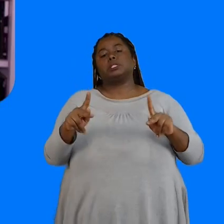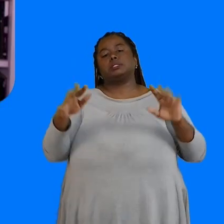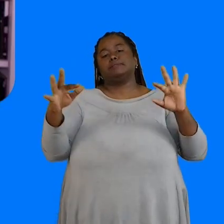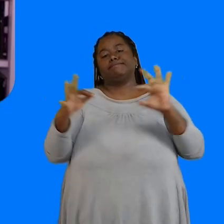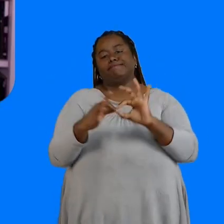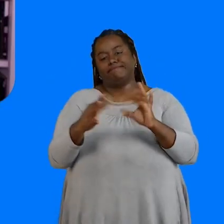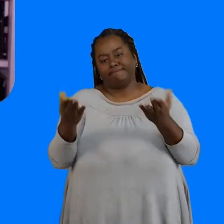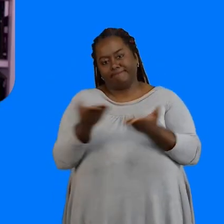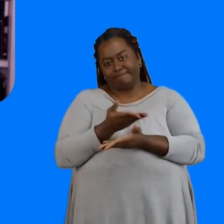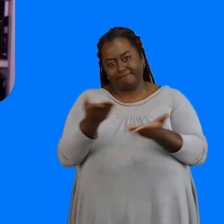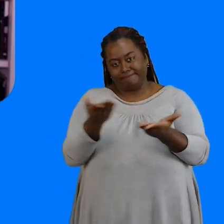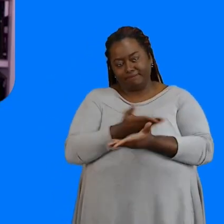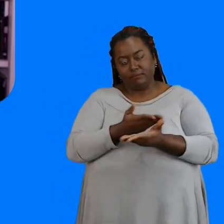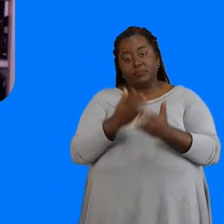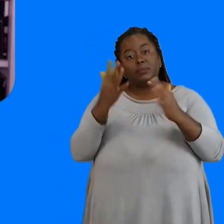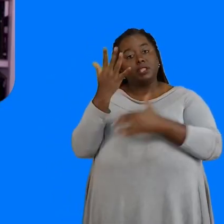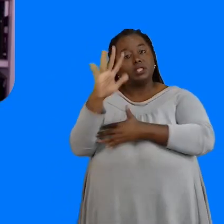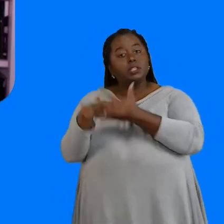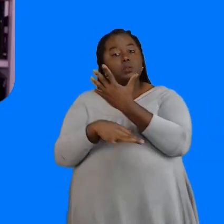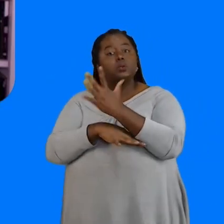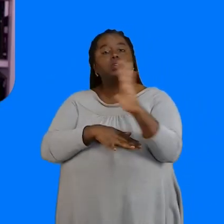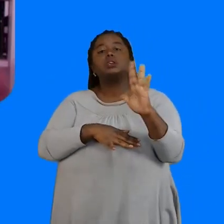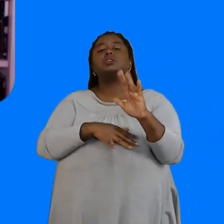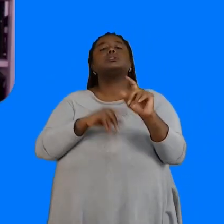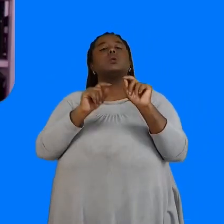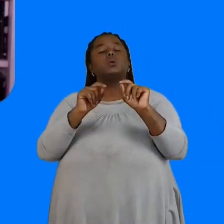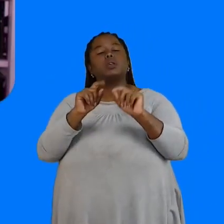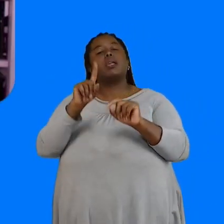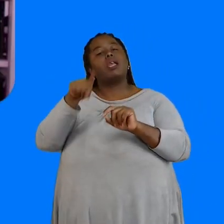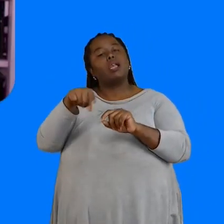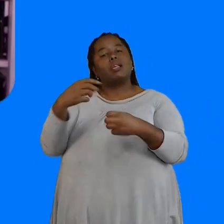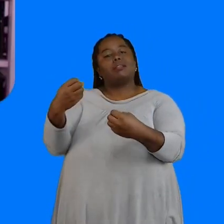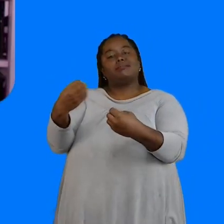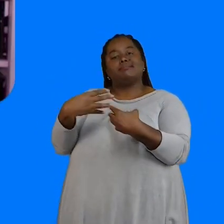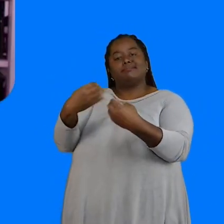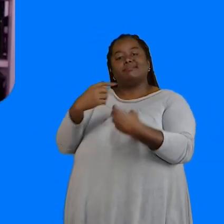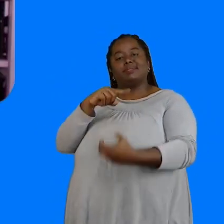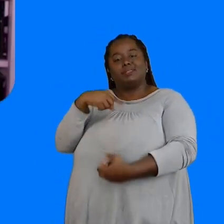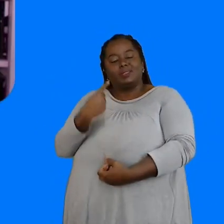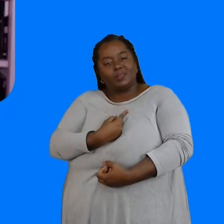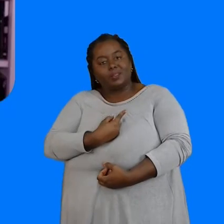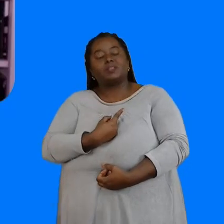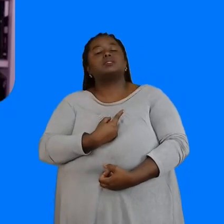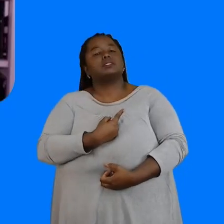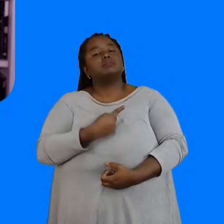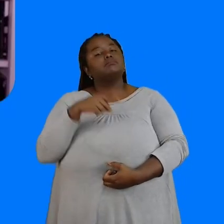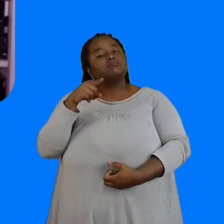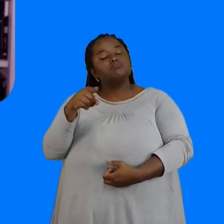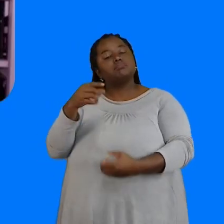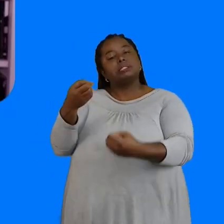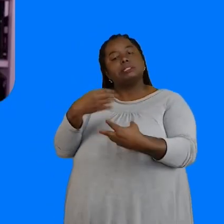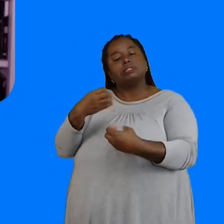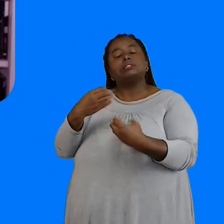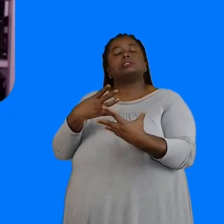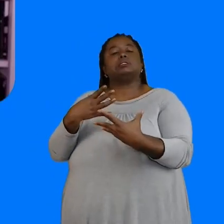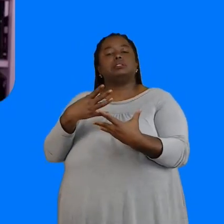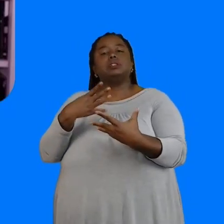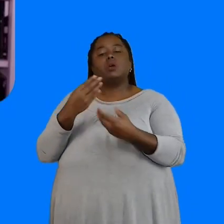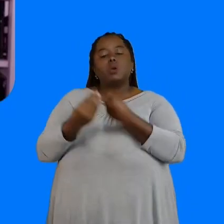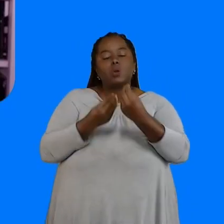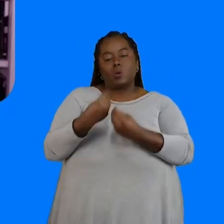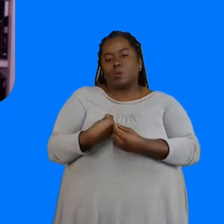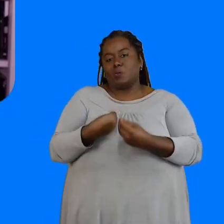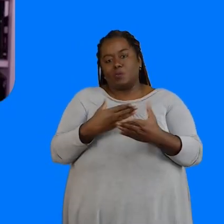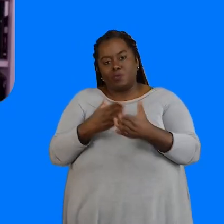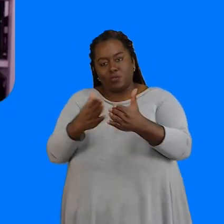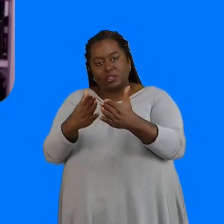nossa mestra, é a nossa professora e está constantemente a dar as grandes lições. Então eu acho que a ciência agora está a